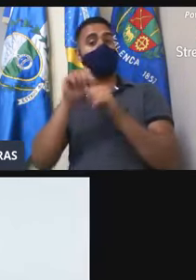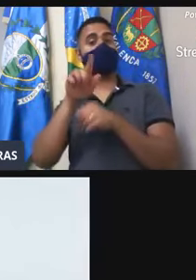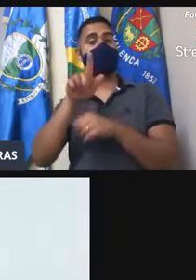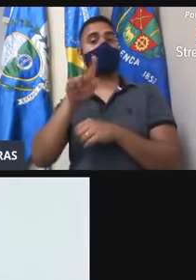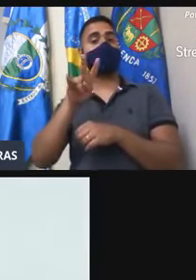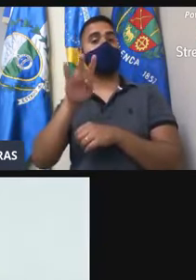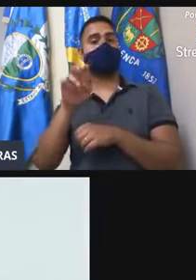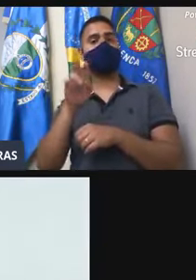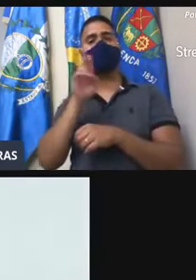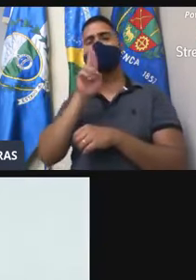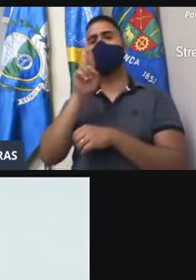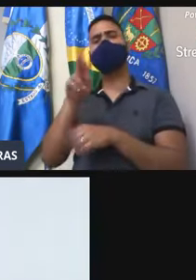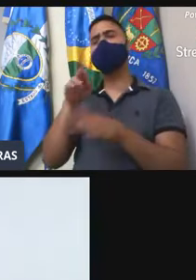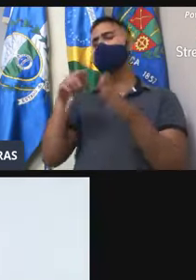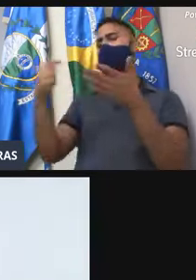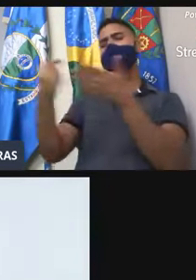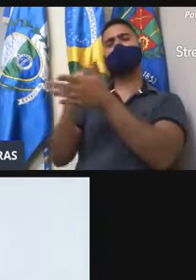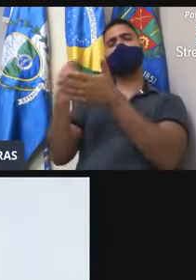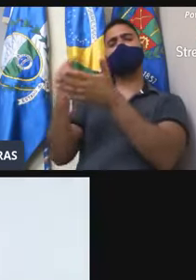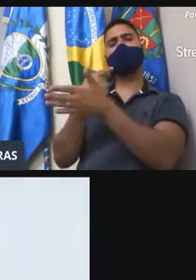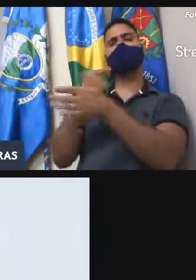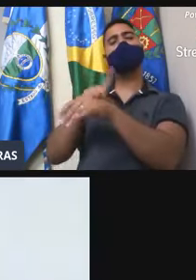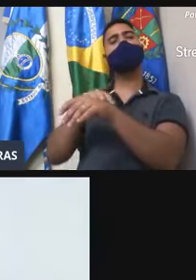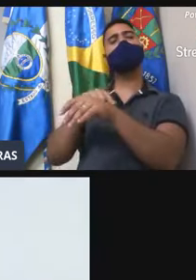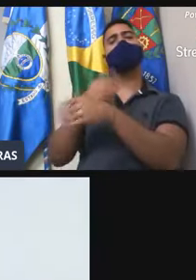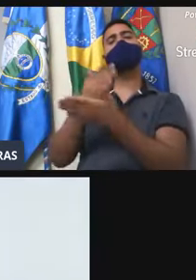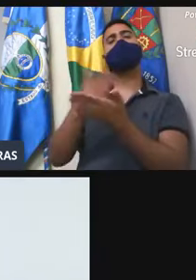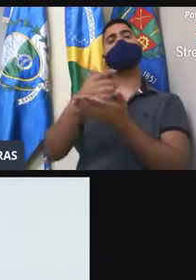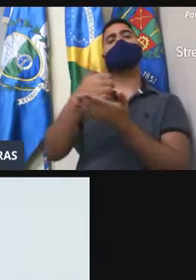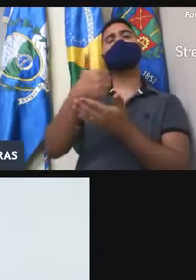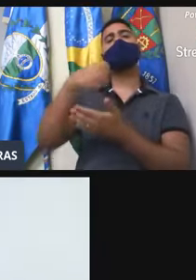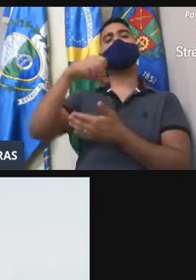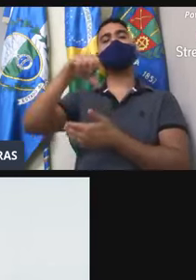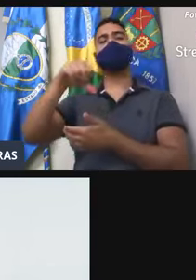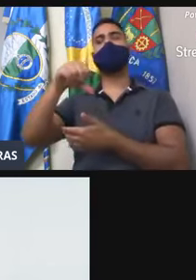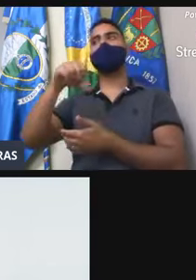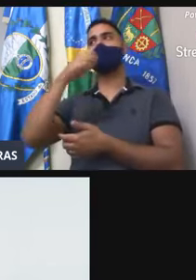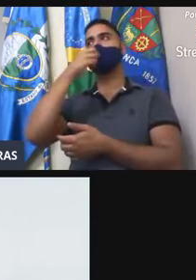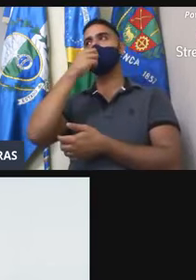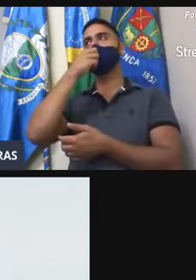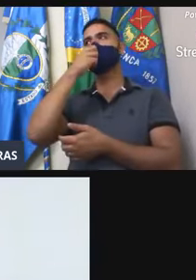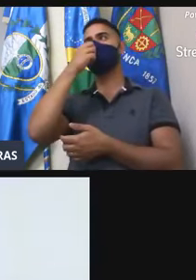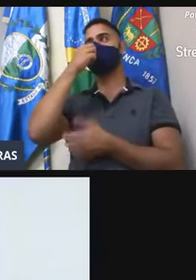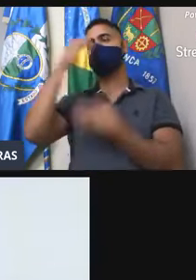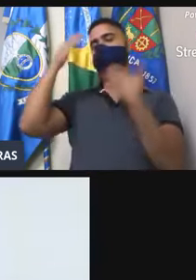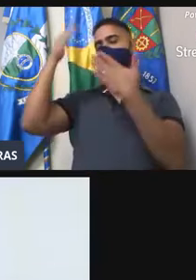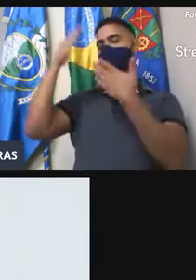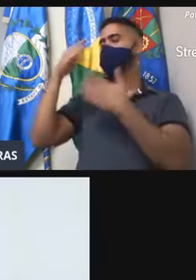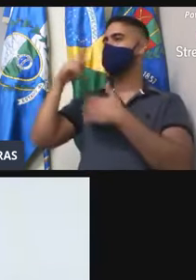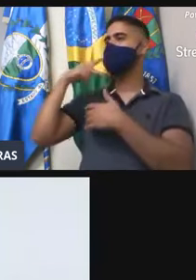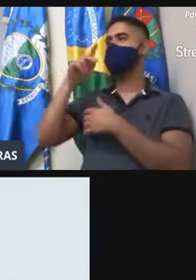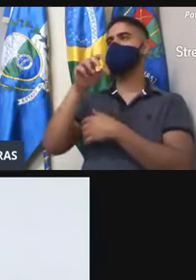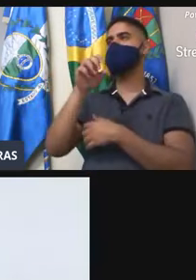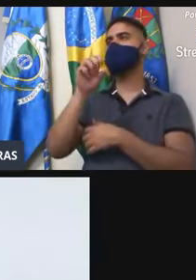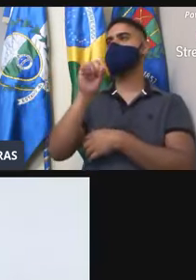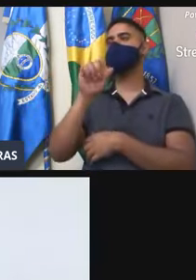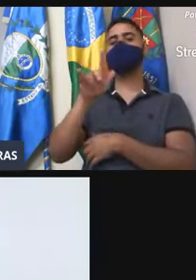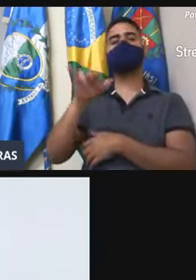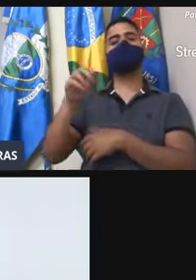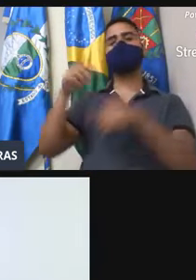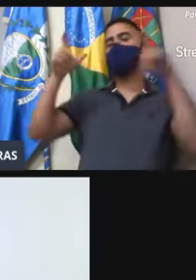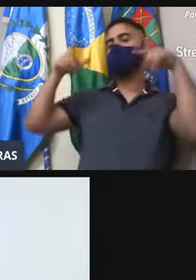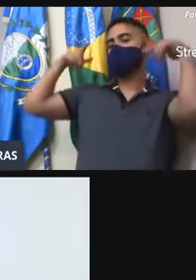todas as perguntas a partir das 19 horas. Vereador Silvio cedeu a quarta-feira. Muito obrigado, vereador Silvio, nosso novo rei das